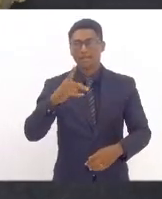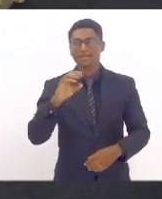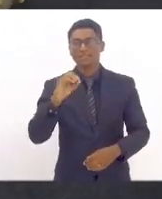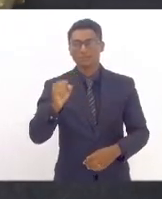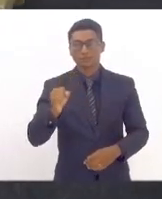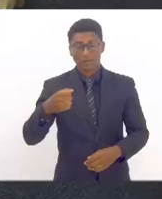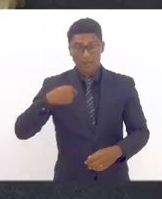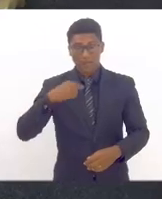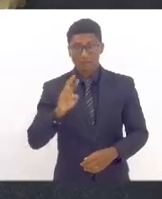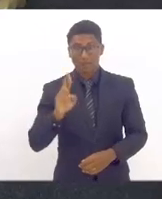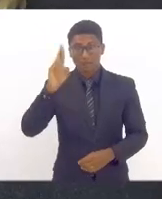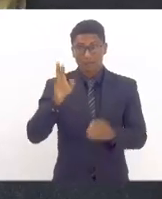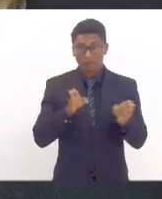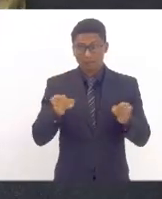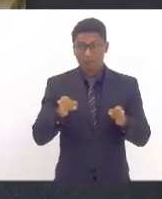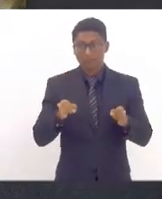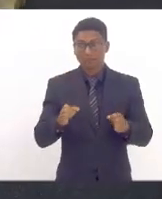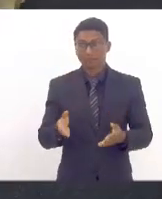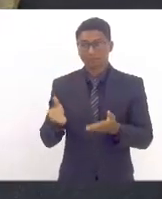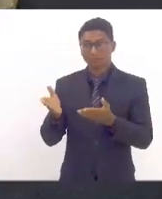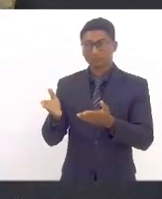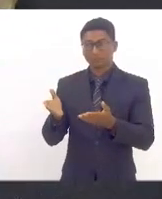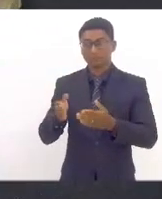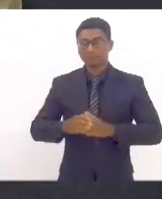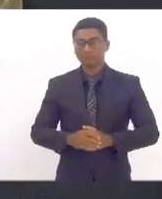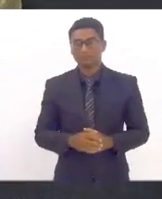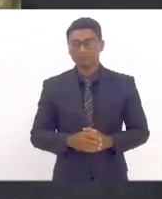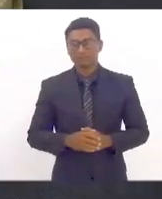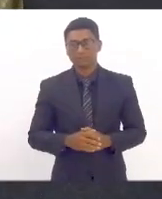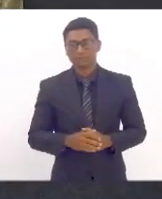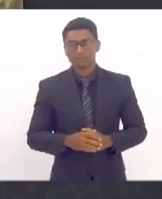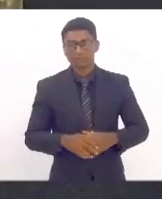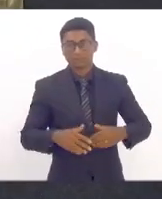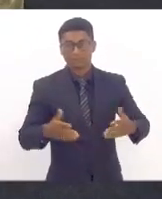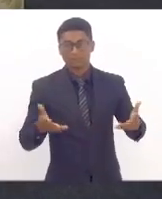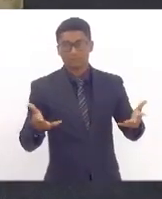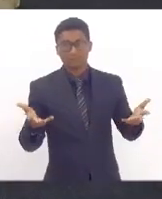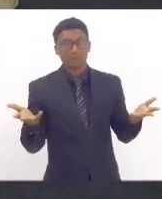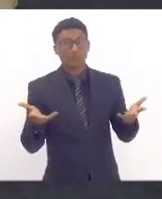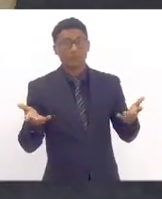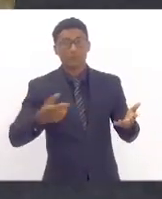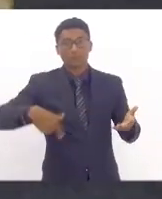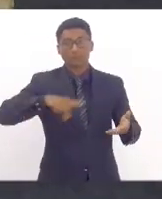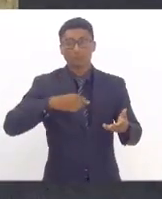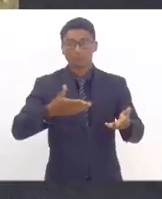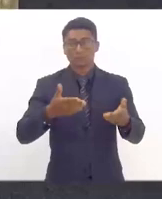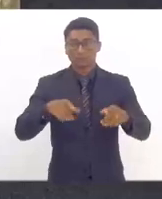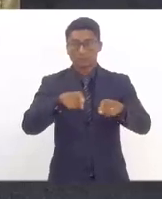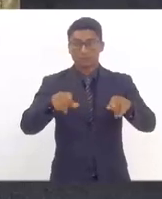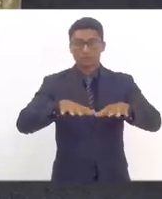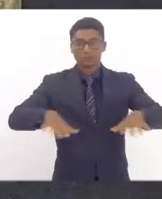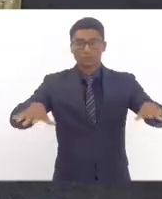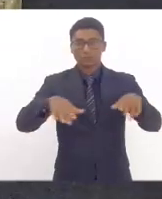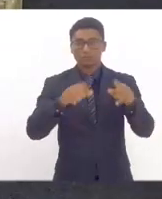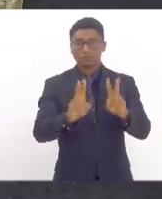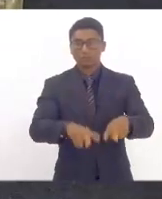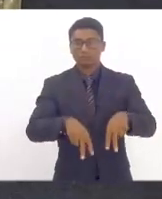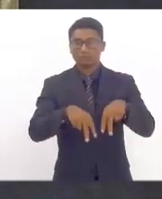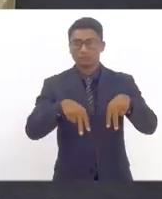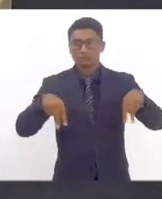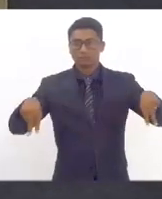tá bom longo mãe do recado aí bom agora nós queremos convidar todo mundo a ficar de pé